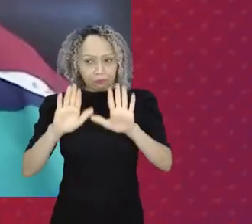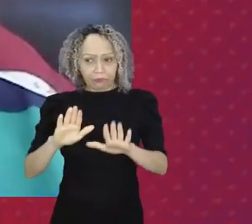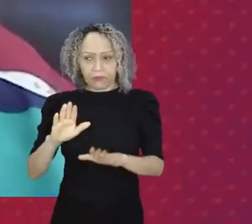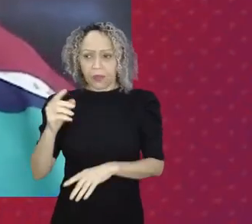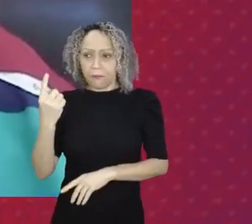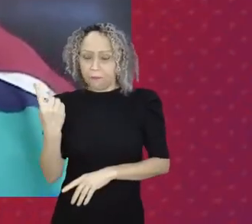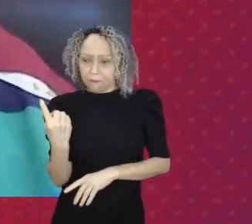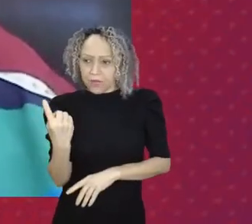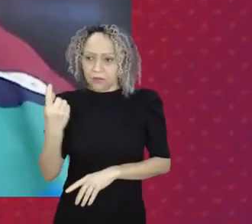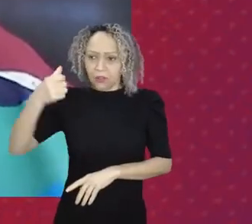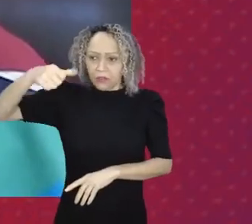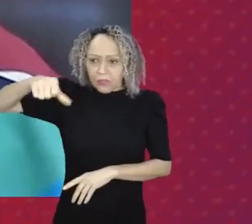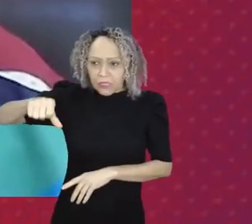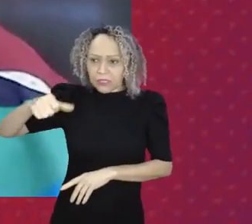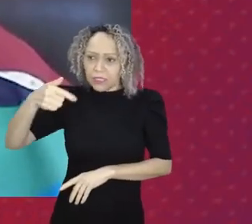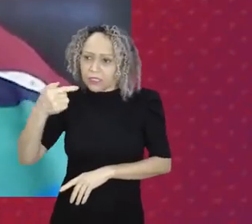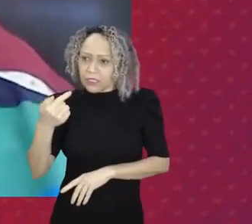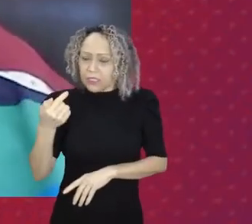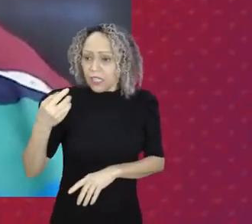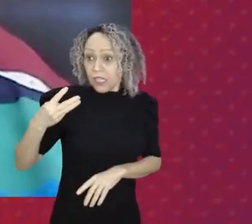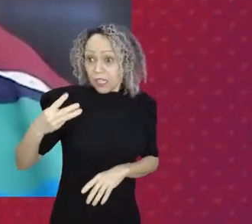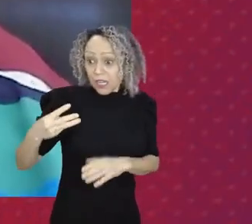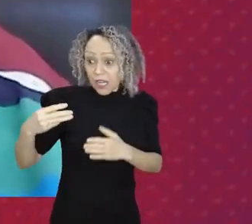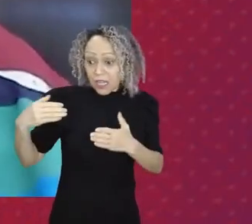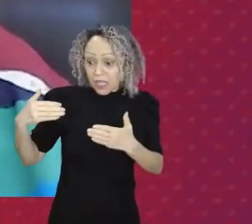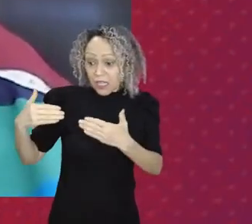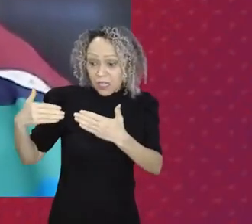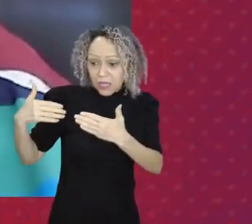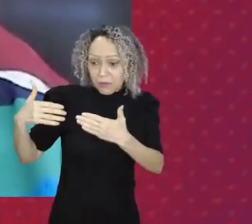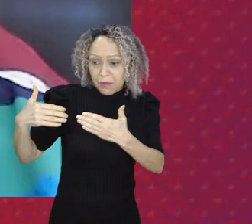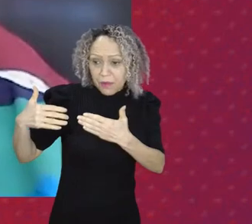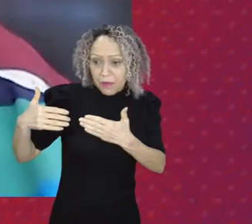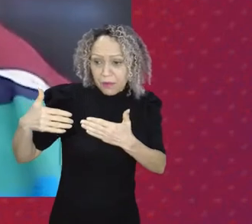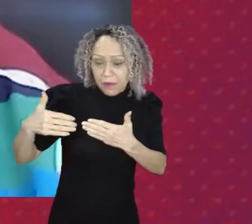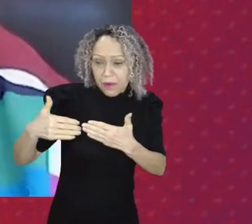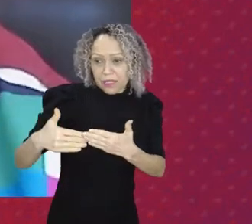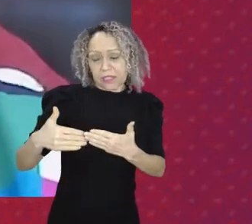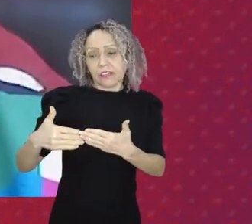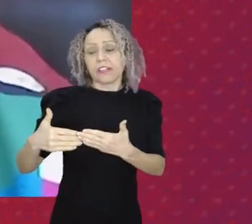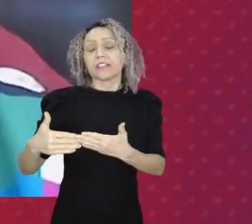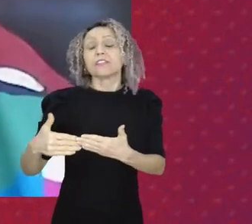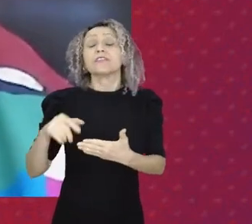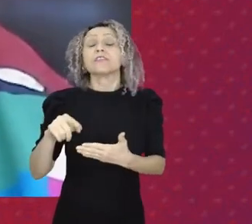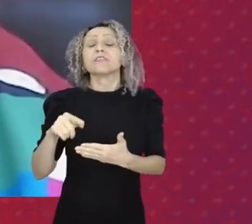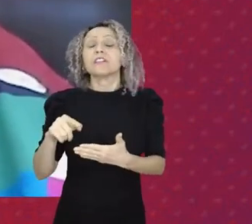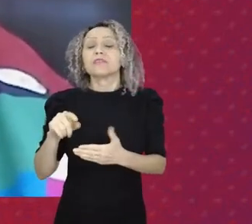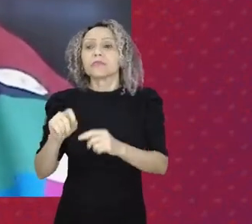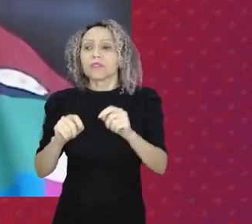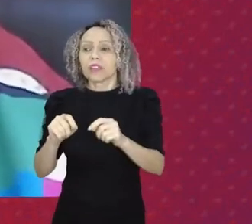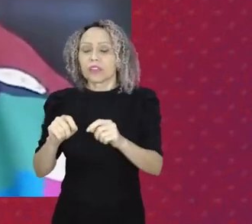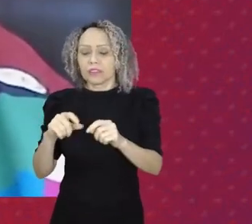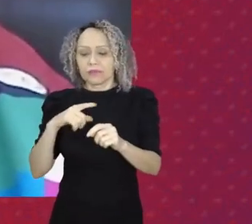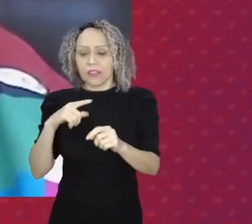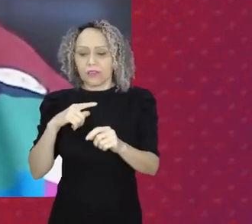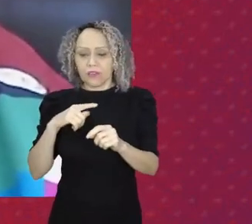1973 em diante, nós tínhamos convivendo o movimento sindical pelo